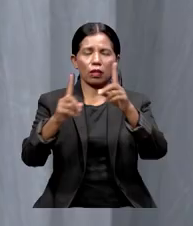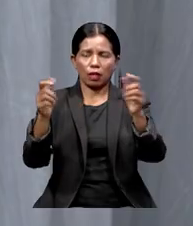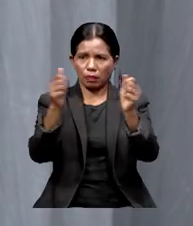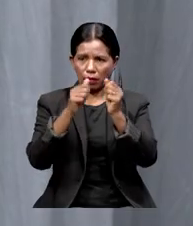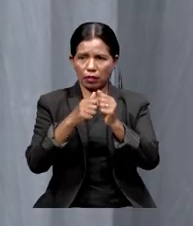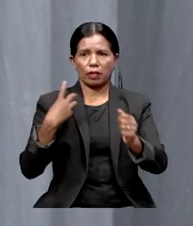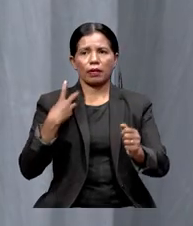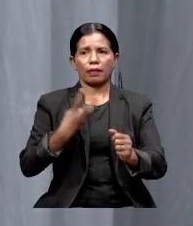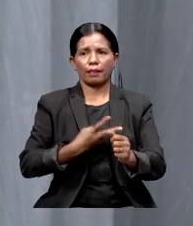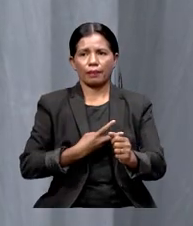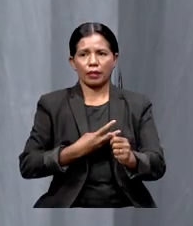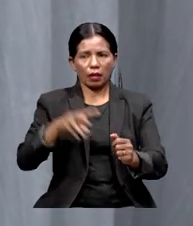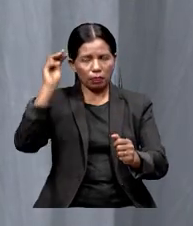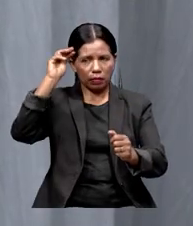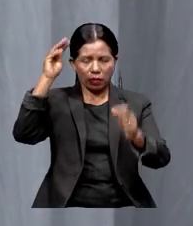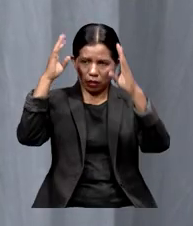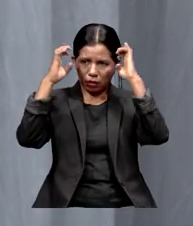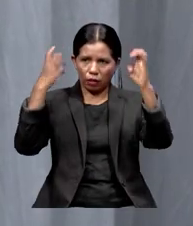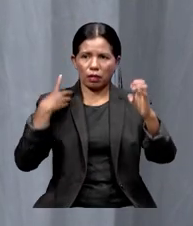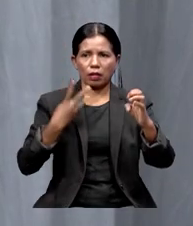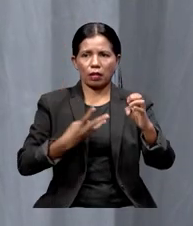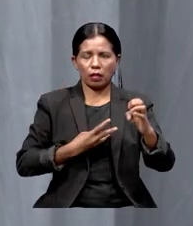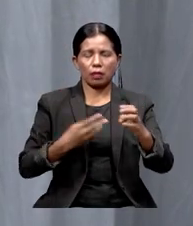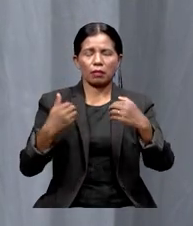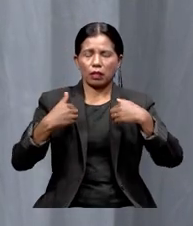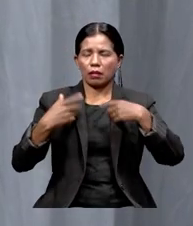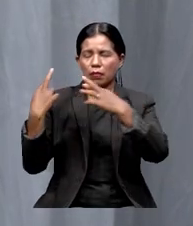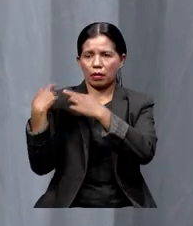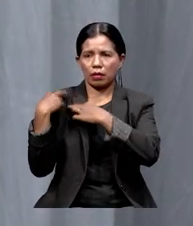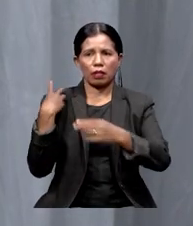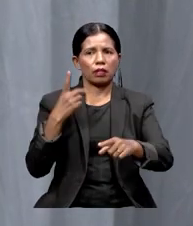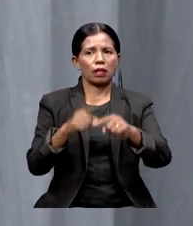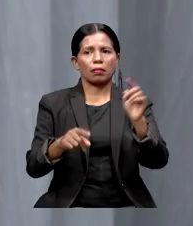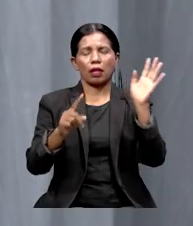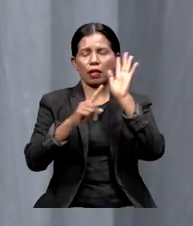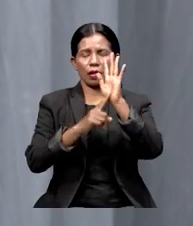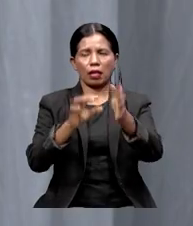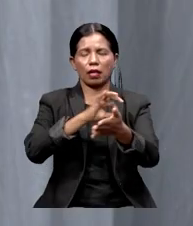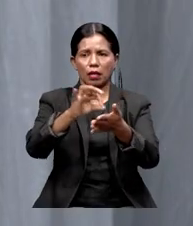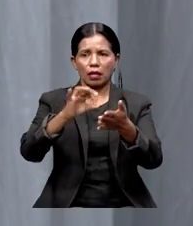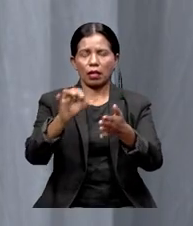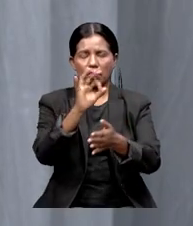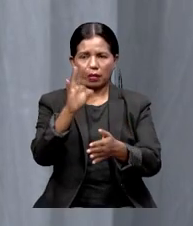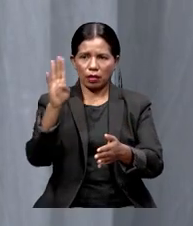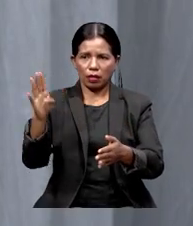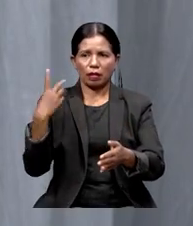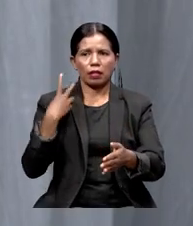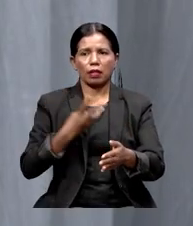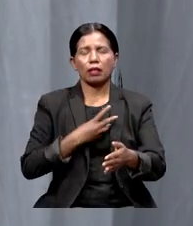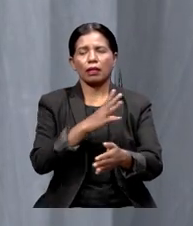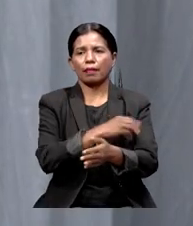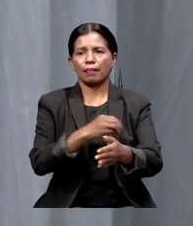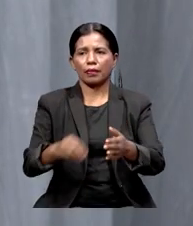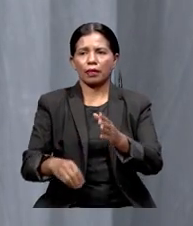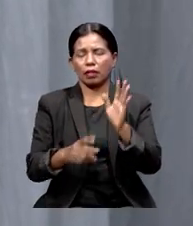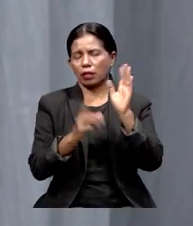ita ita ministério de educação, ita não pode resolver o problema. Ita as duas para o problema, mas tal para ela, também ita professor tem que sair